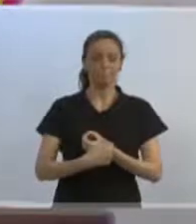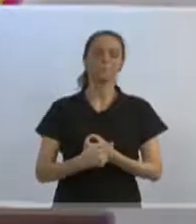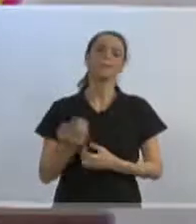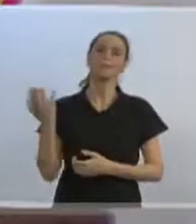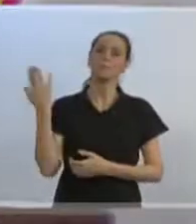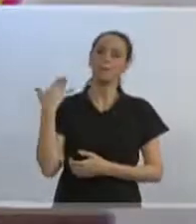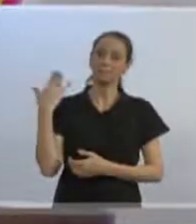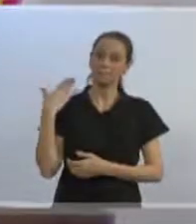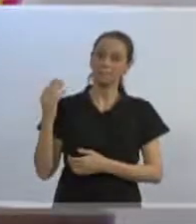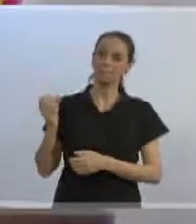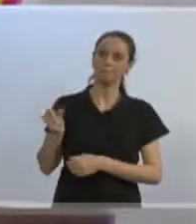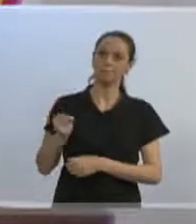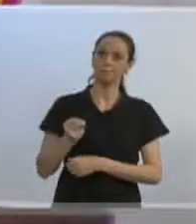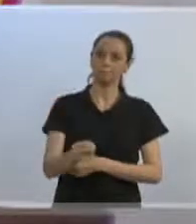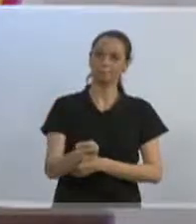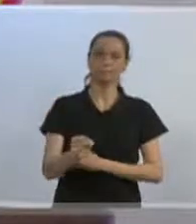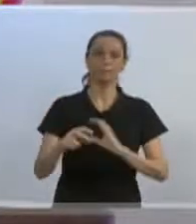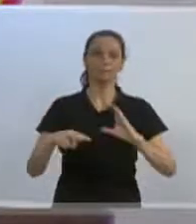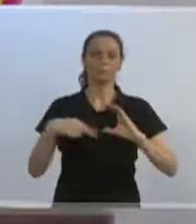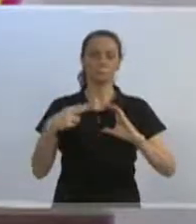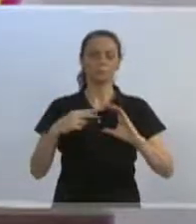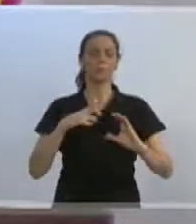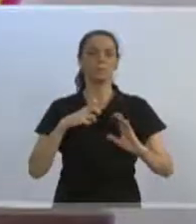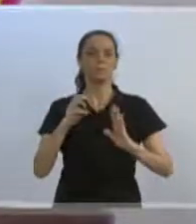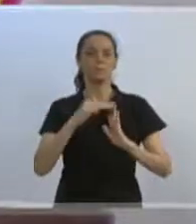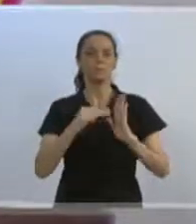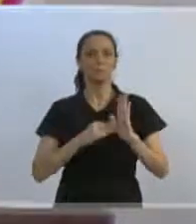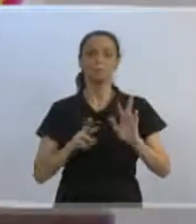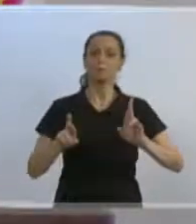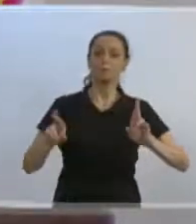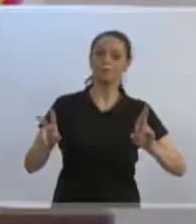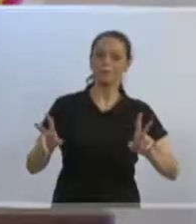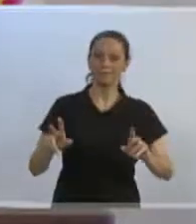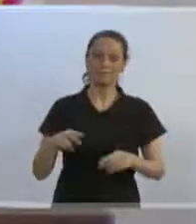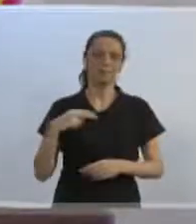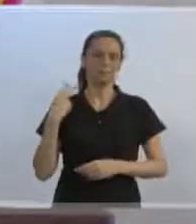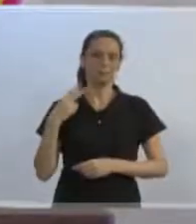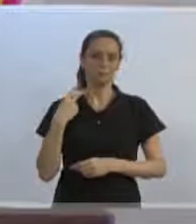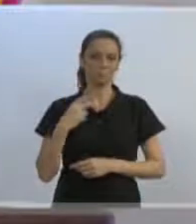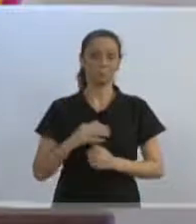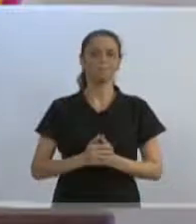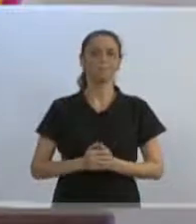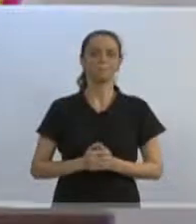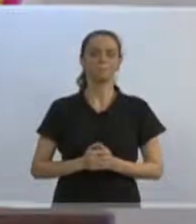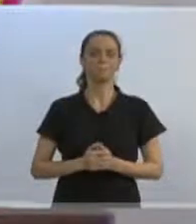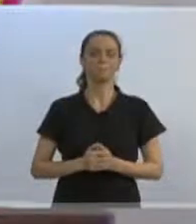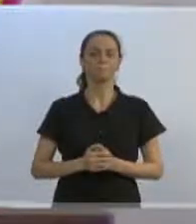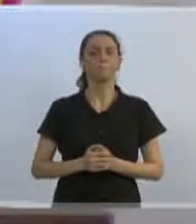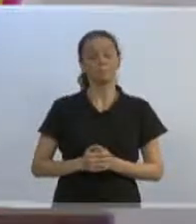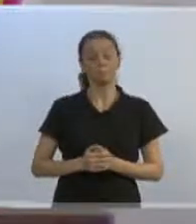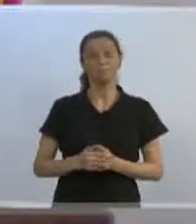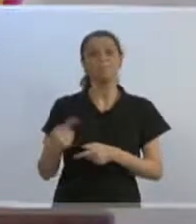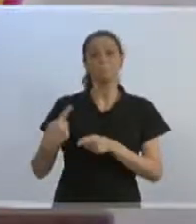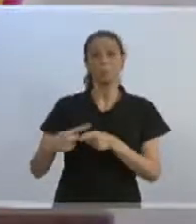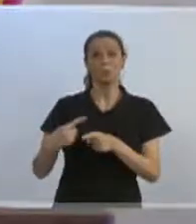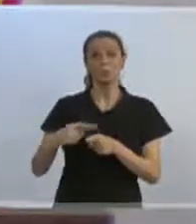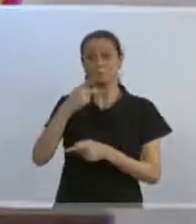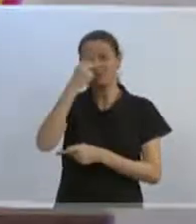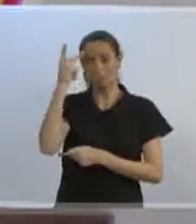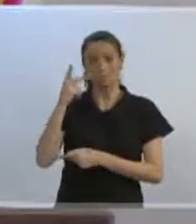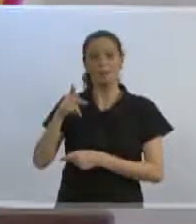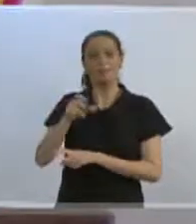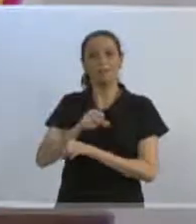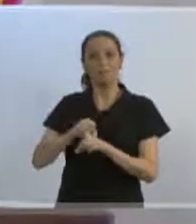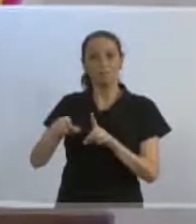chegou nessa Casa Legislativa, eu falei que a gente é um método diferente dos nossos co-vereadores, que são pessoas da sociedade civil que nos ajudam em vários